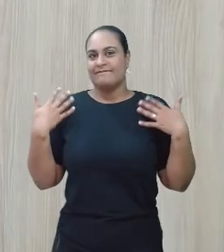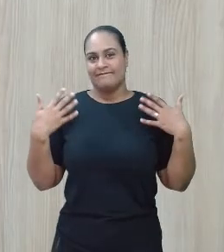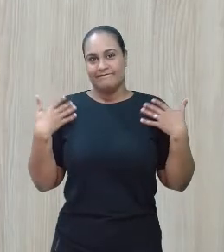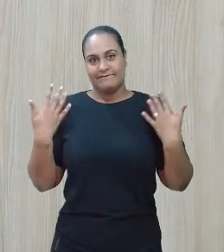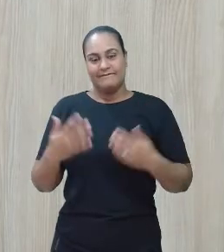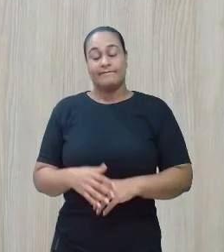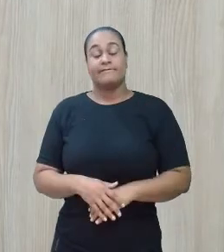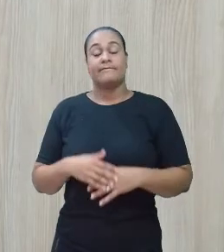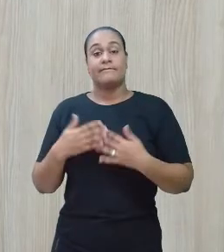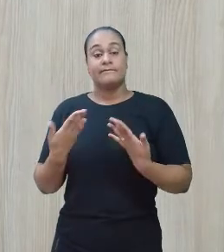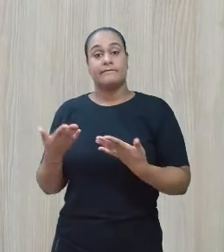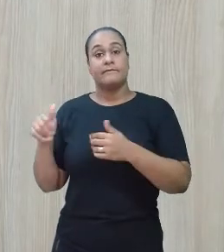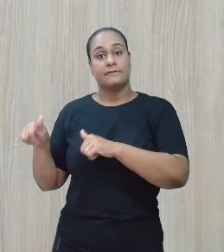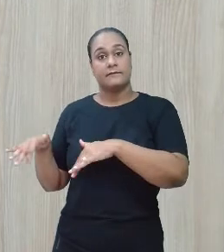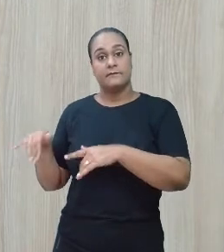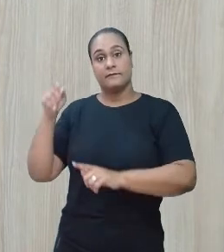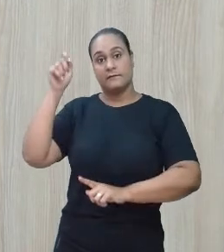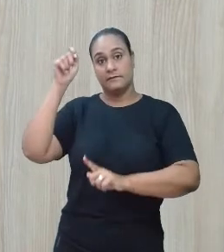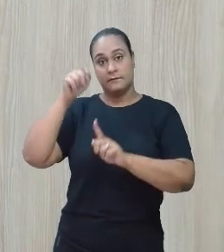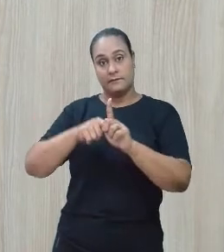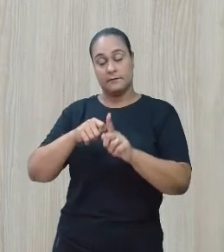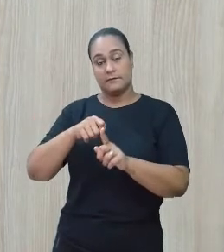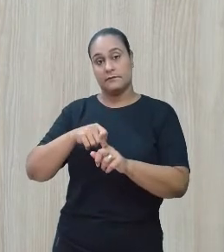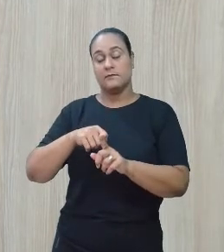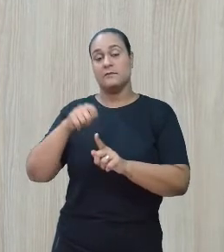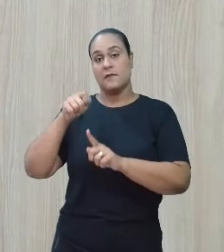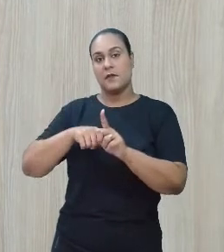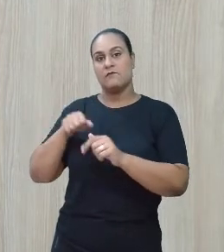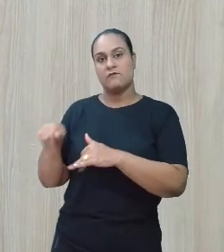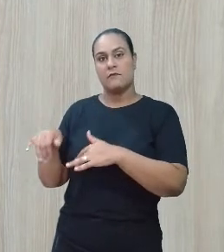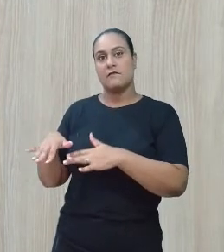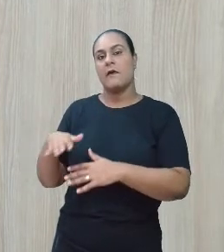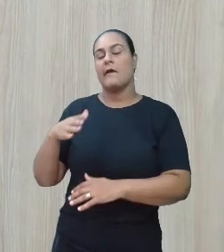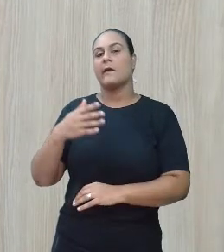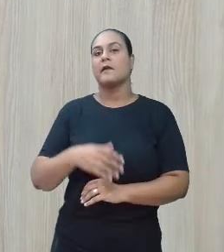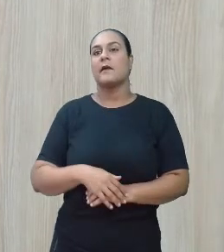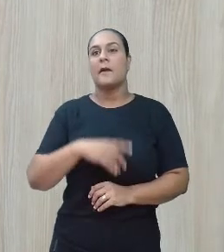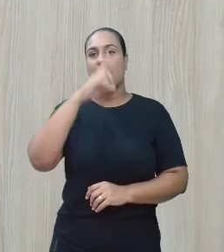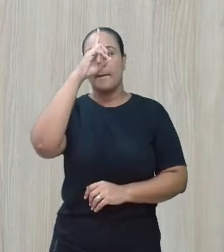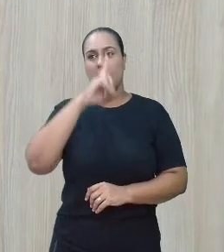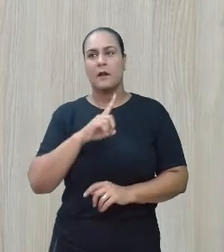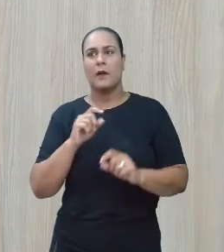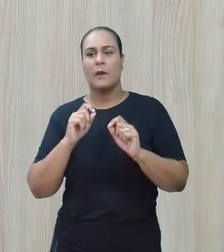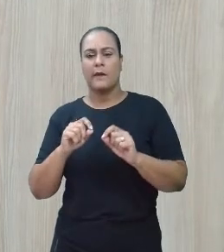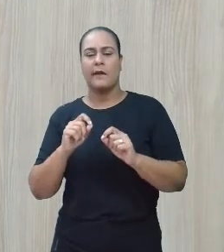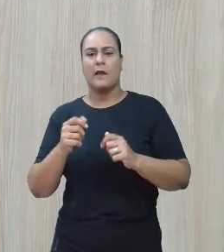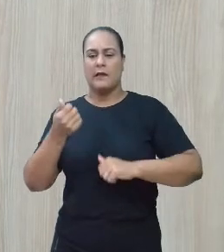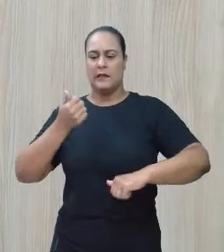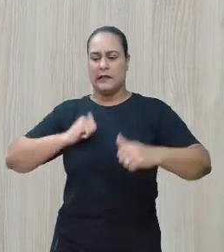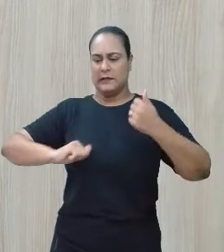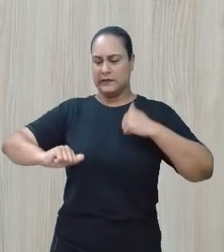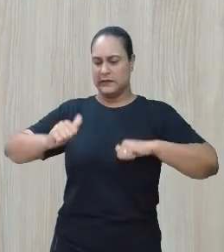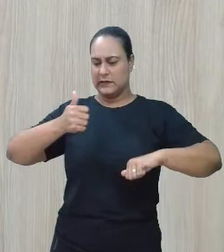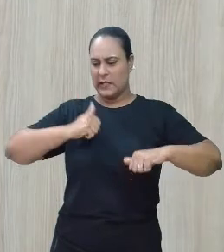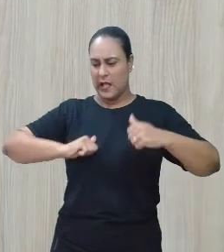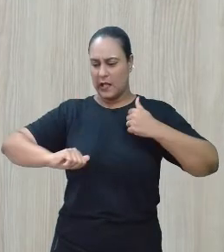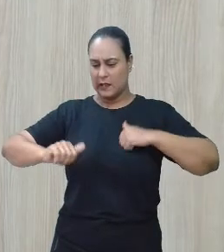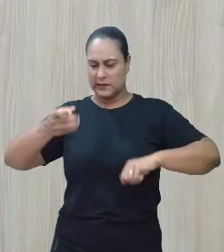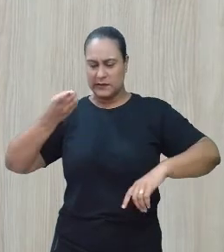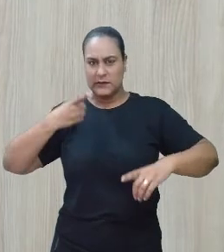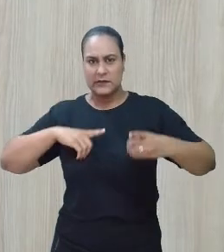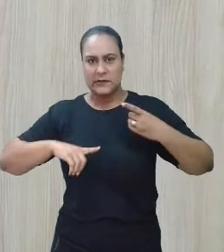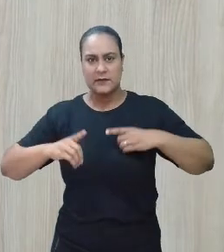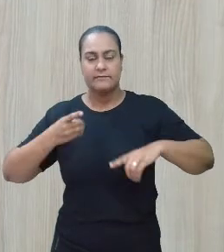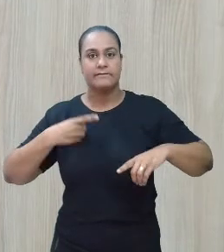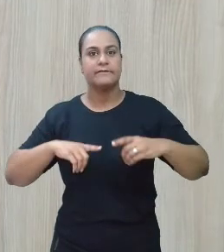Setembro Amarelo, então, nos chama muita atenção a questão da ansiedade, da depressão. Então, é aquela questão, a qualquer